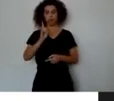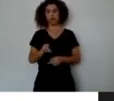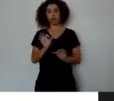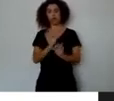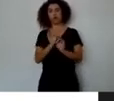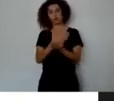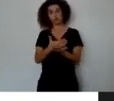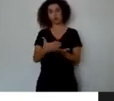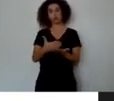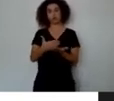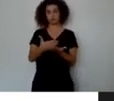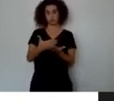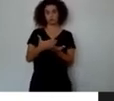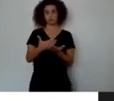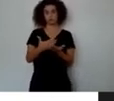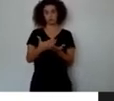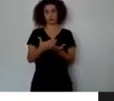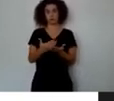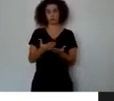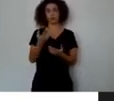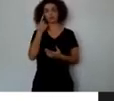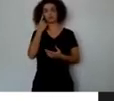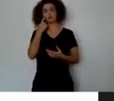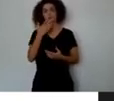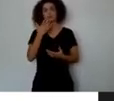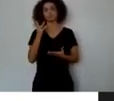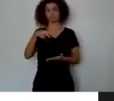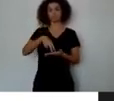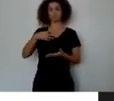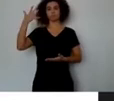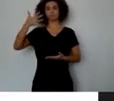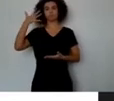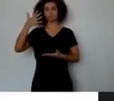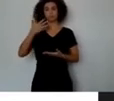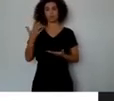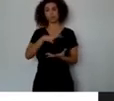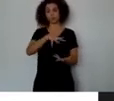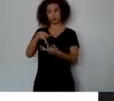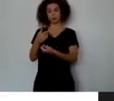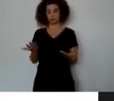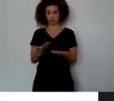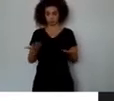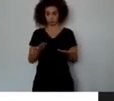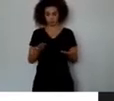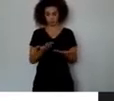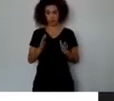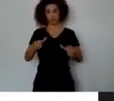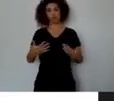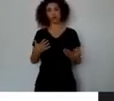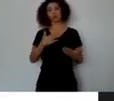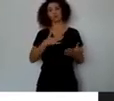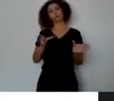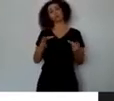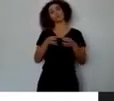começo para essa disputa de narrativa que a gente vive na atualidade. O grupo de teatro Morro